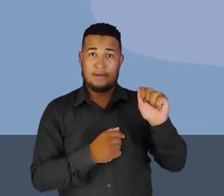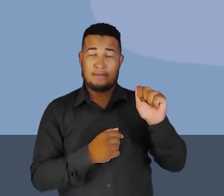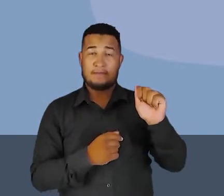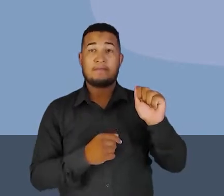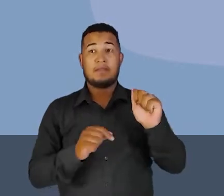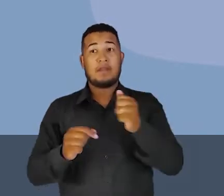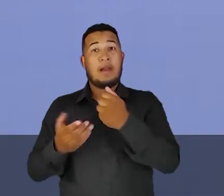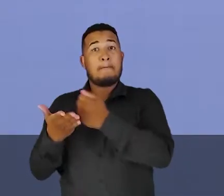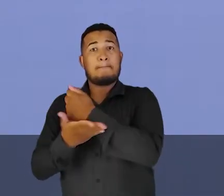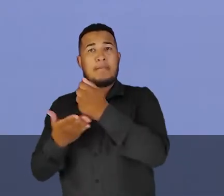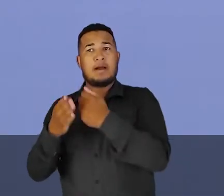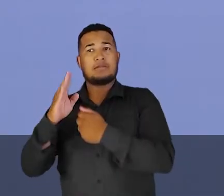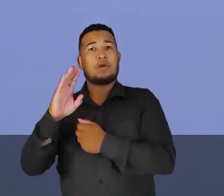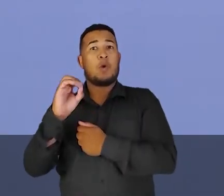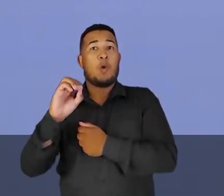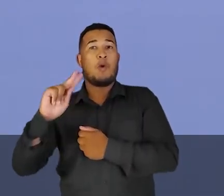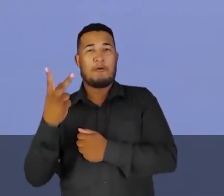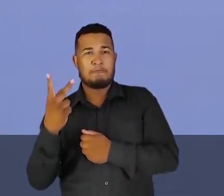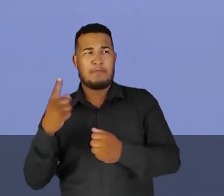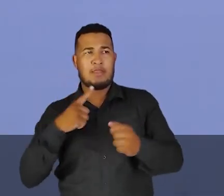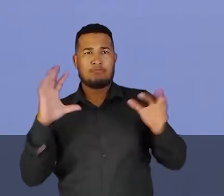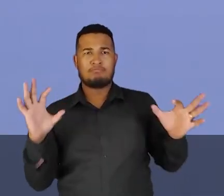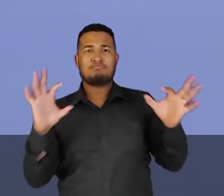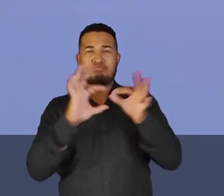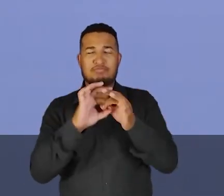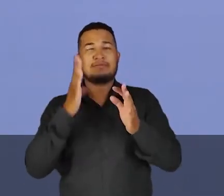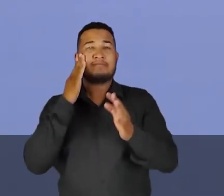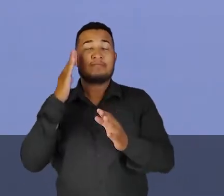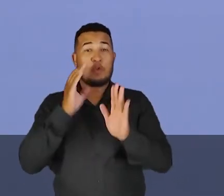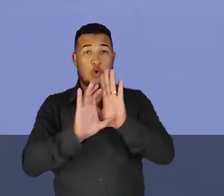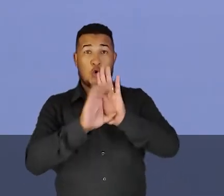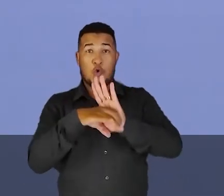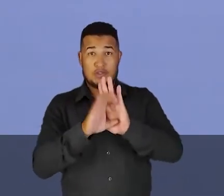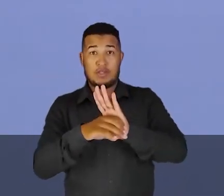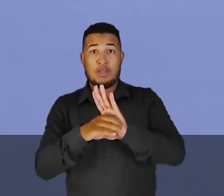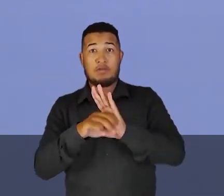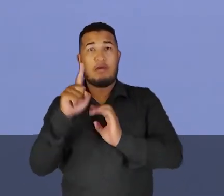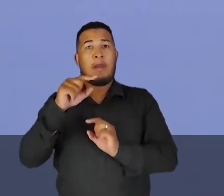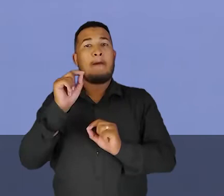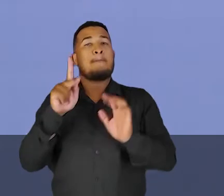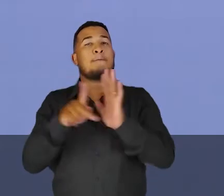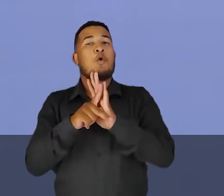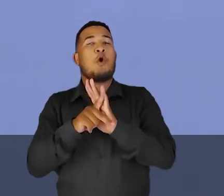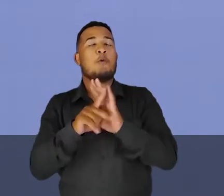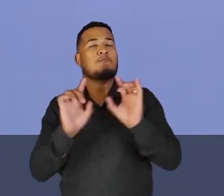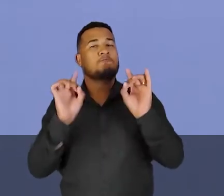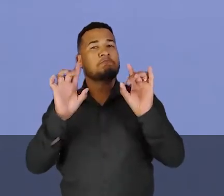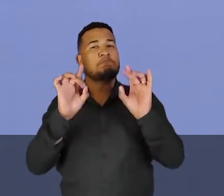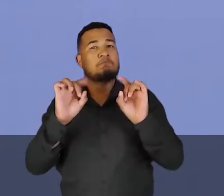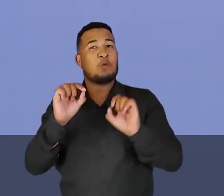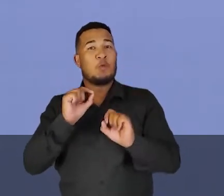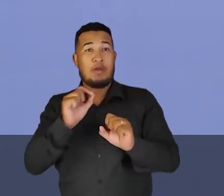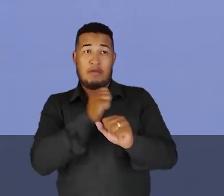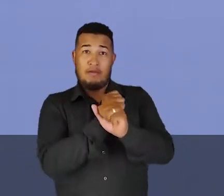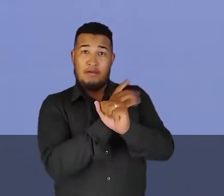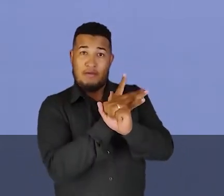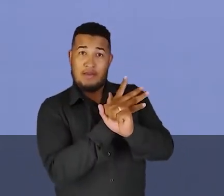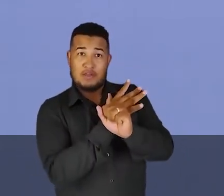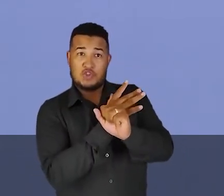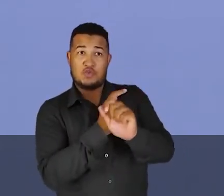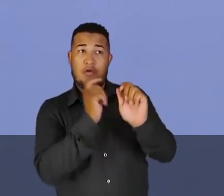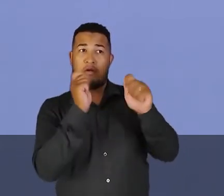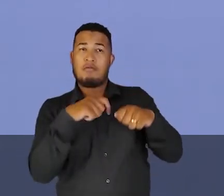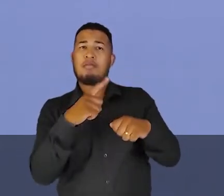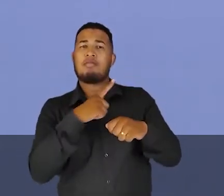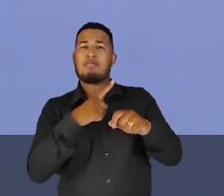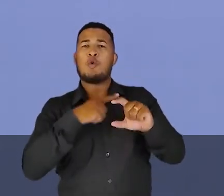BOH, olha aqui para mim. Lembrando que esse conceito que a gente está vendo, é o conceito de arrênios, onde ácidos são compostos